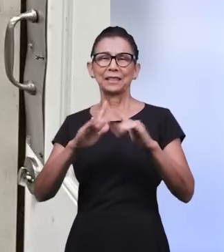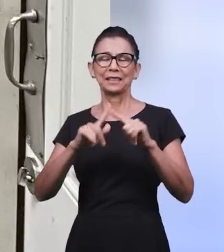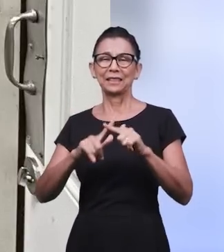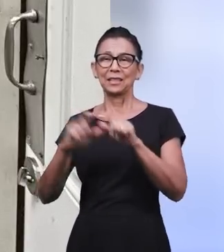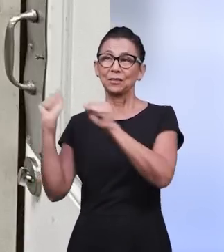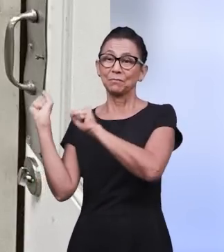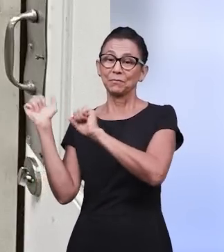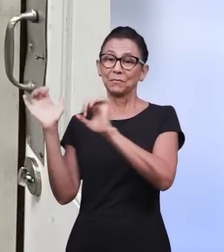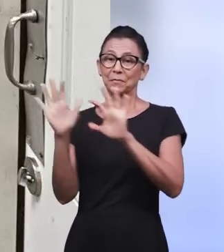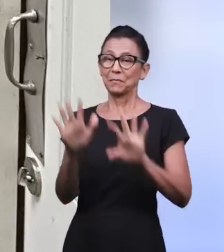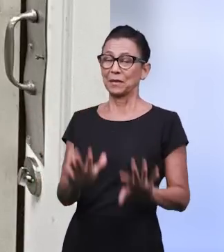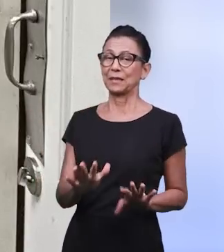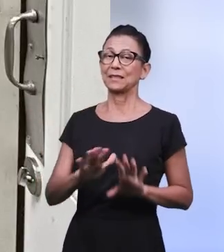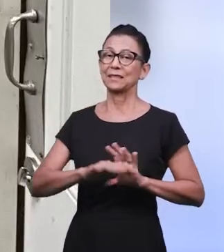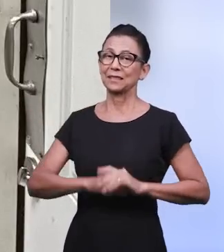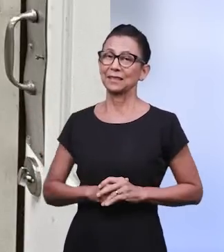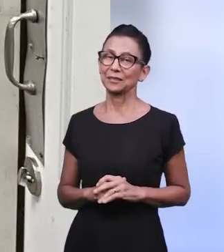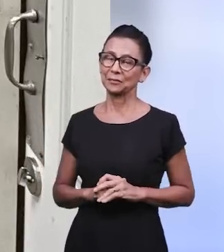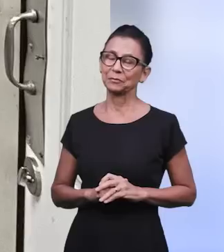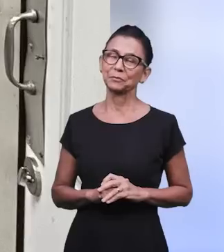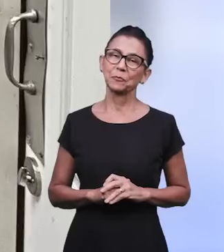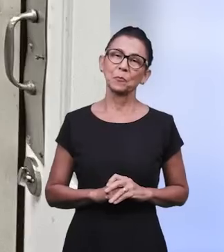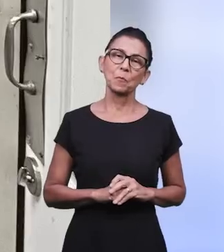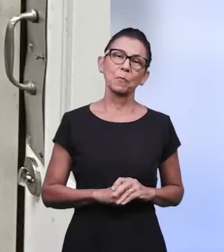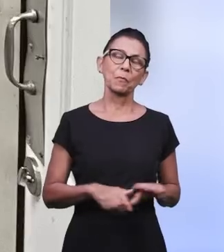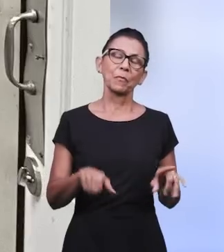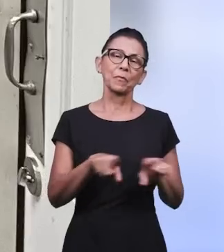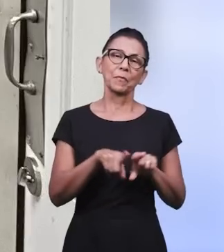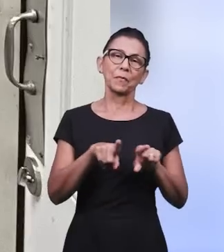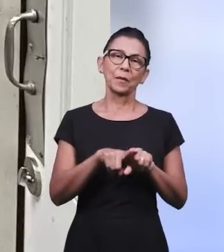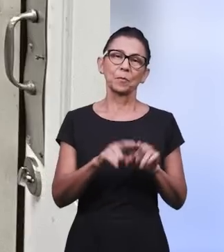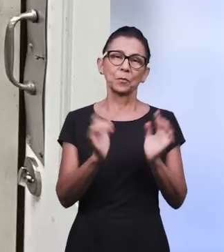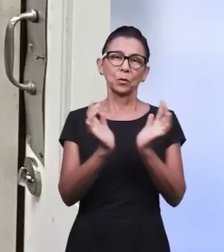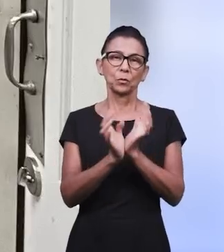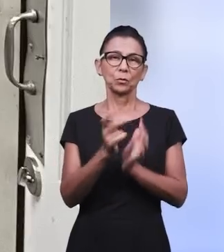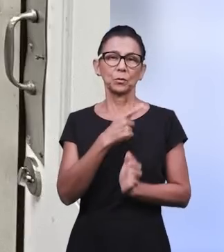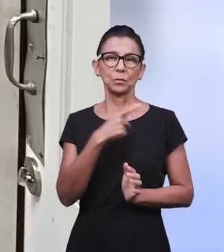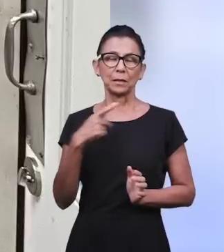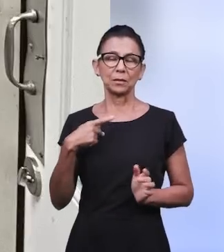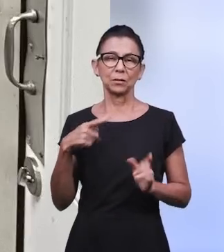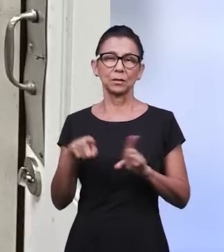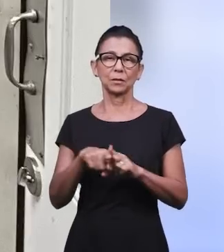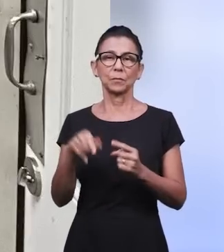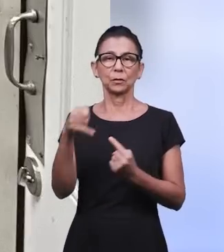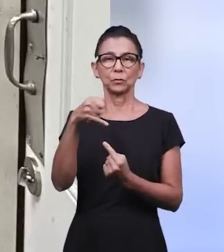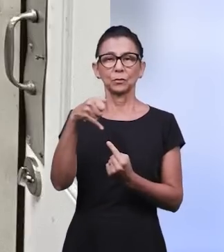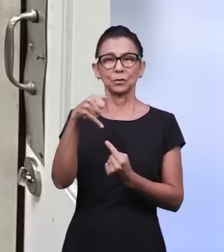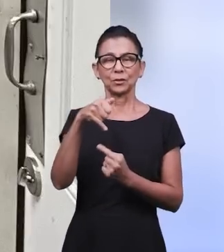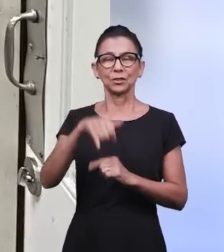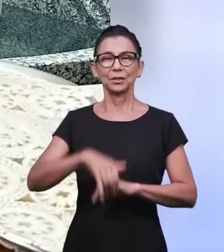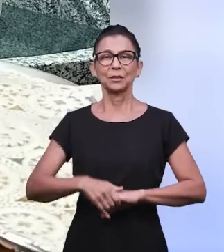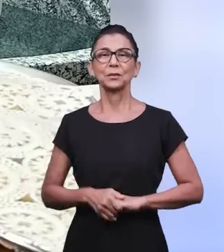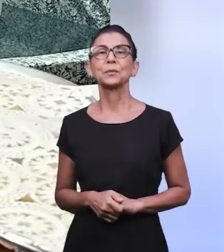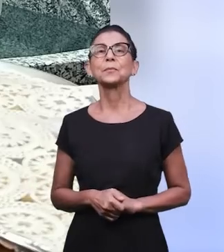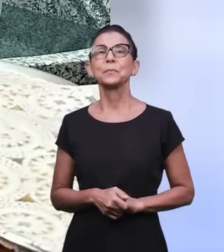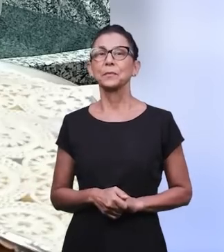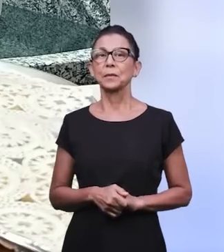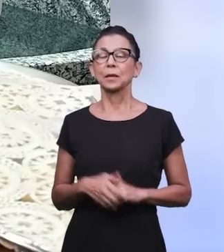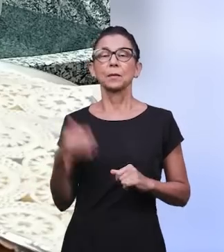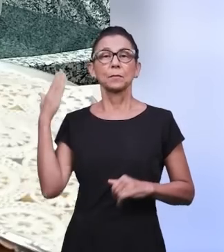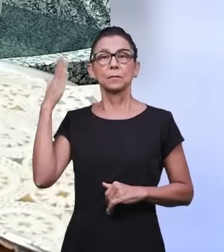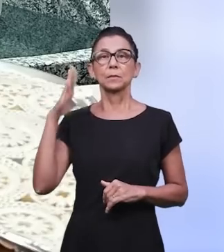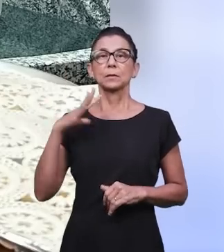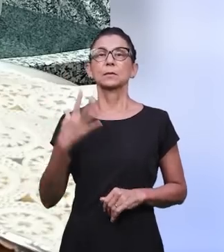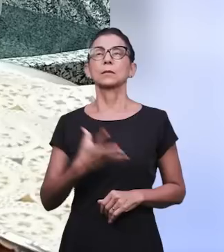Senhor. Pastores Edgar Ogawa, Pirajara Freitas, Ramon de Paula e o ungido Lucas Almeida integraram essa festa da